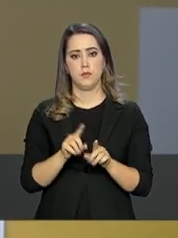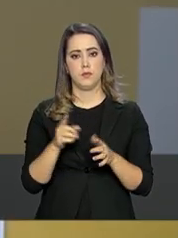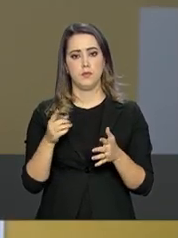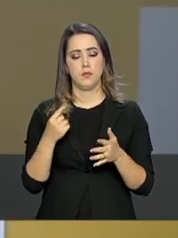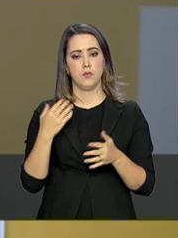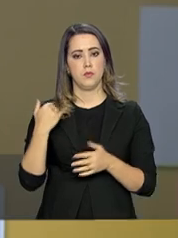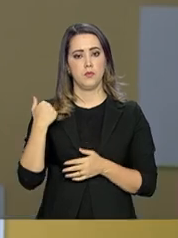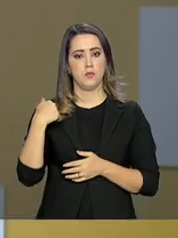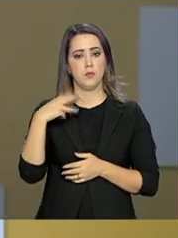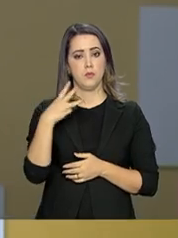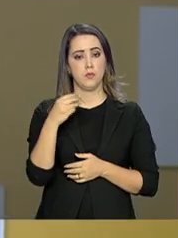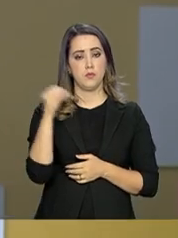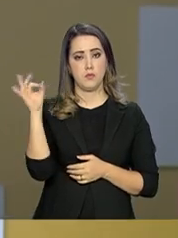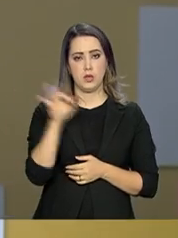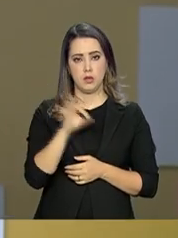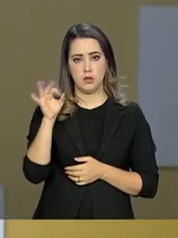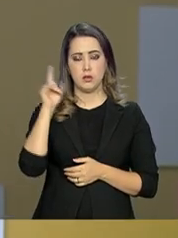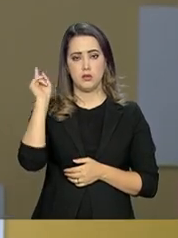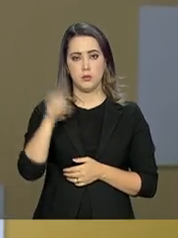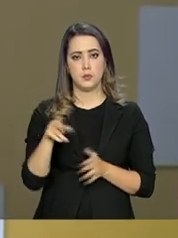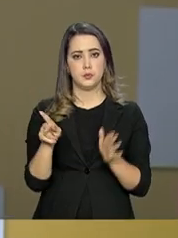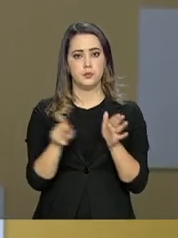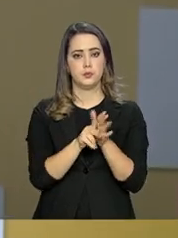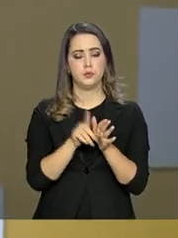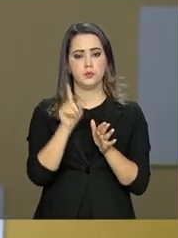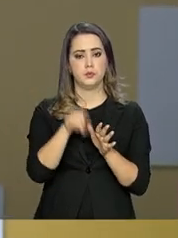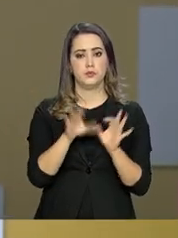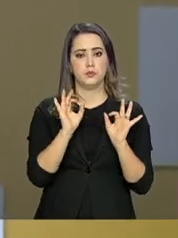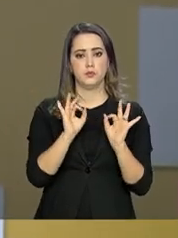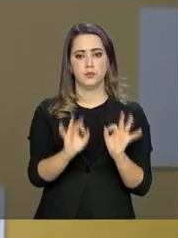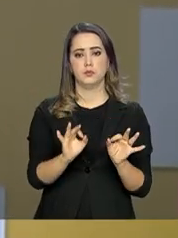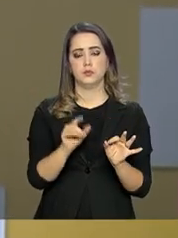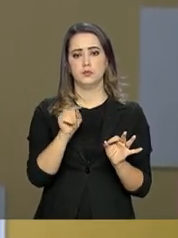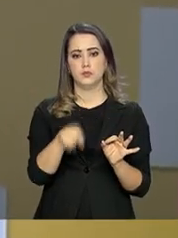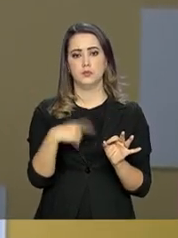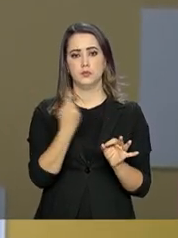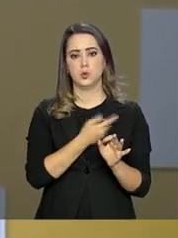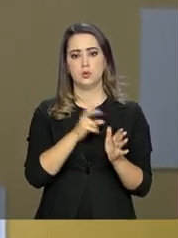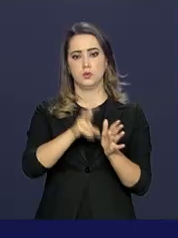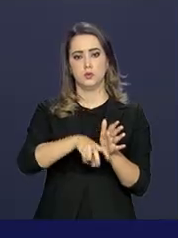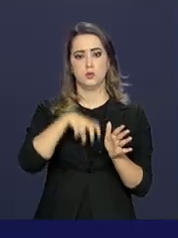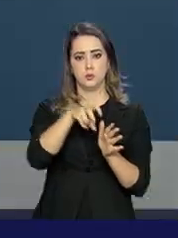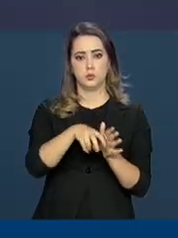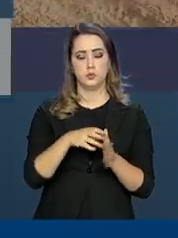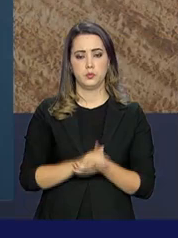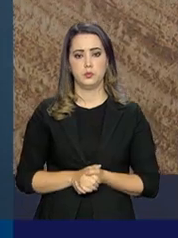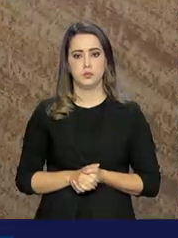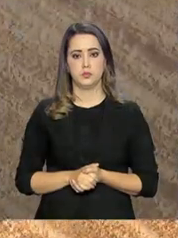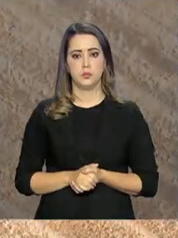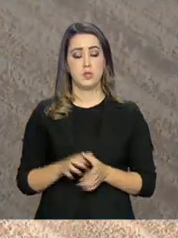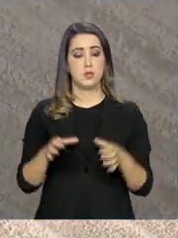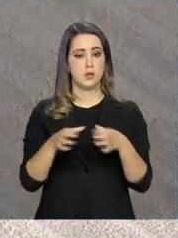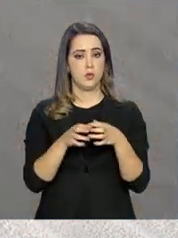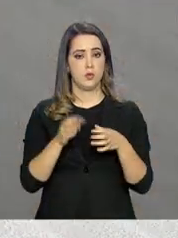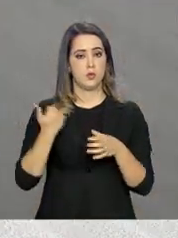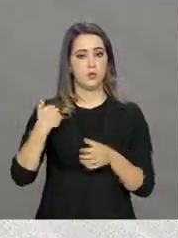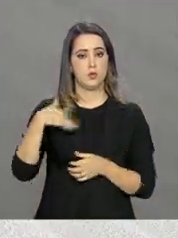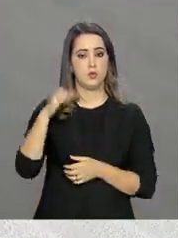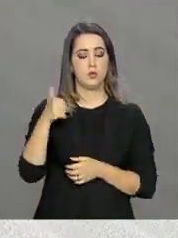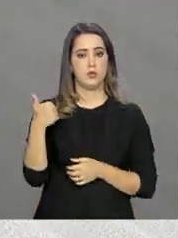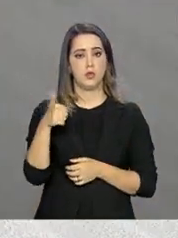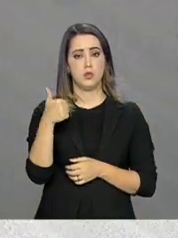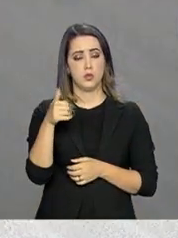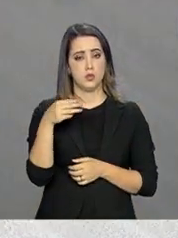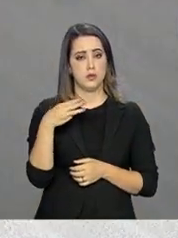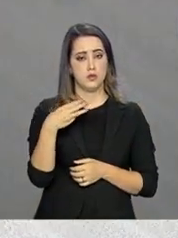quais 30 por cento são direcionadas inteiramente ao nosso agronegócio para esta safra serão 103